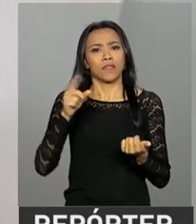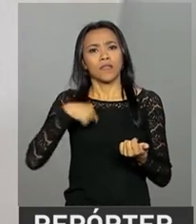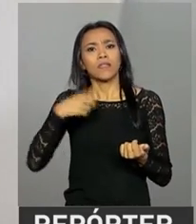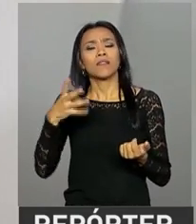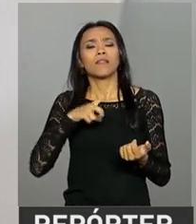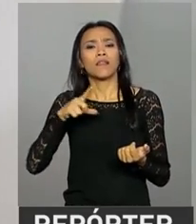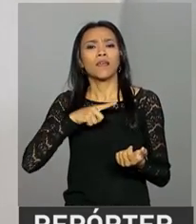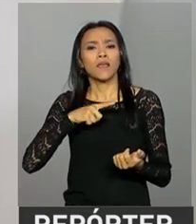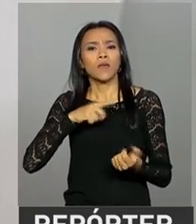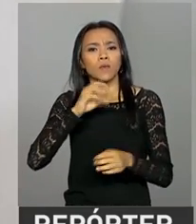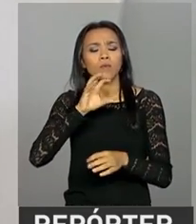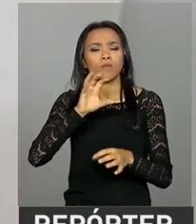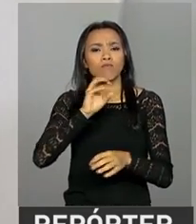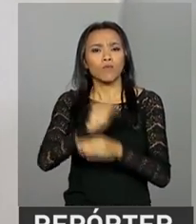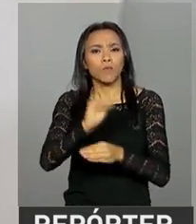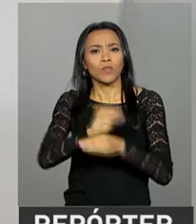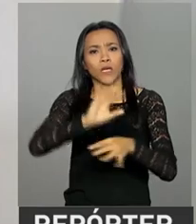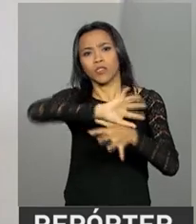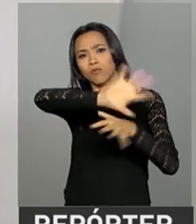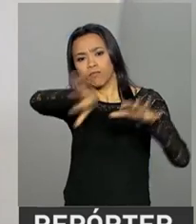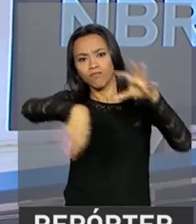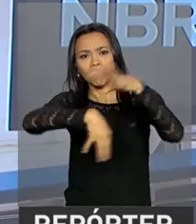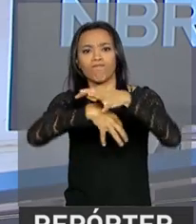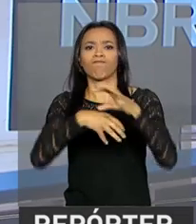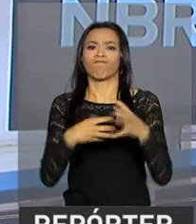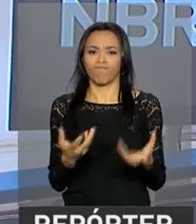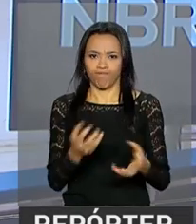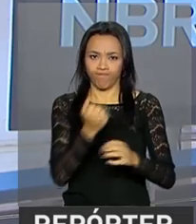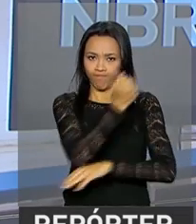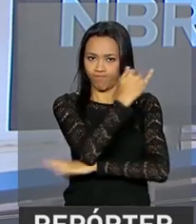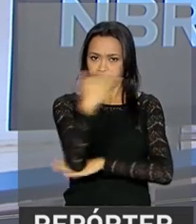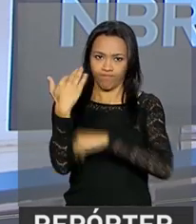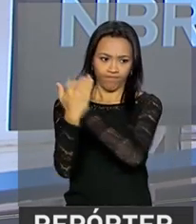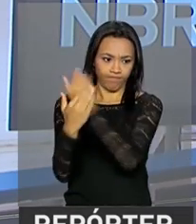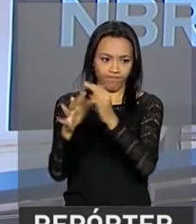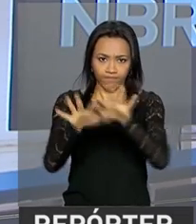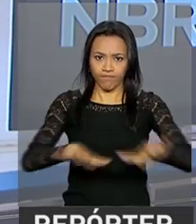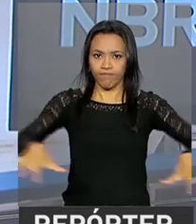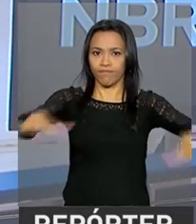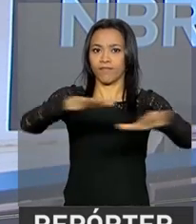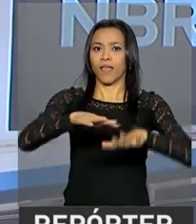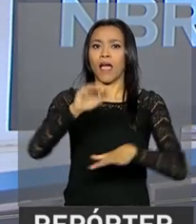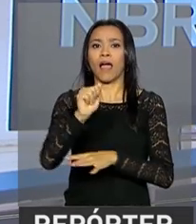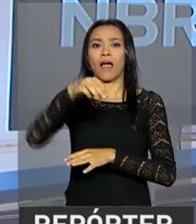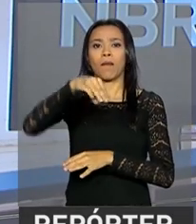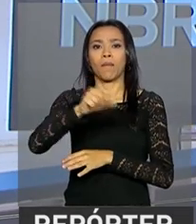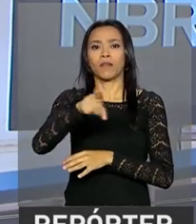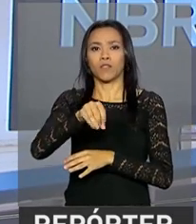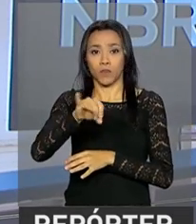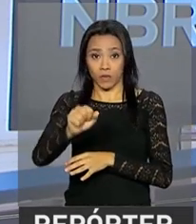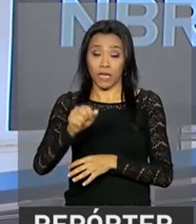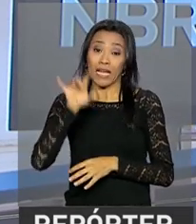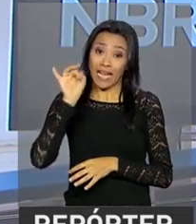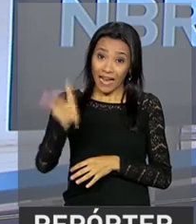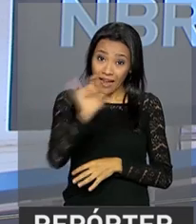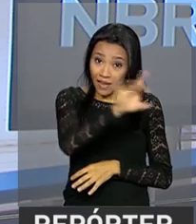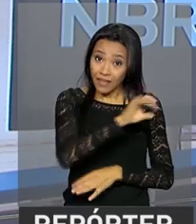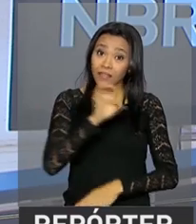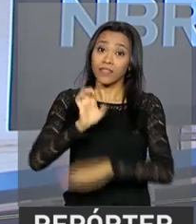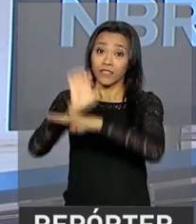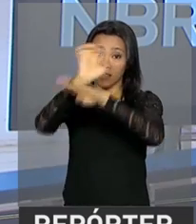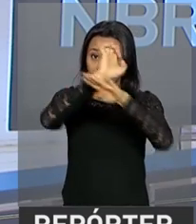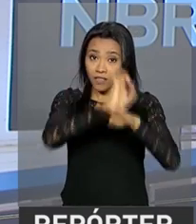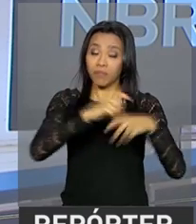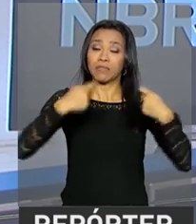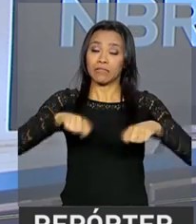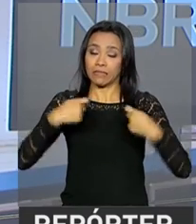e de desenvolvimento na Amazônia. Olha, a adesão ao sistema é obrigatória e cada estado terá até o final do